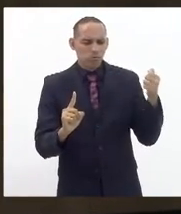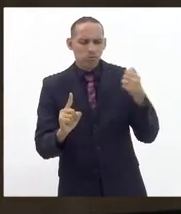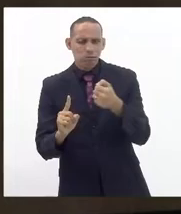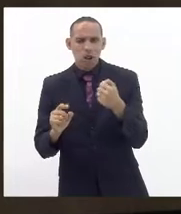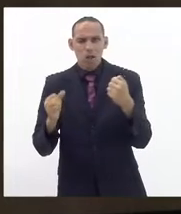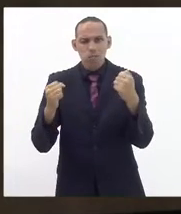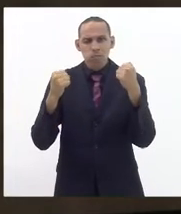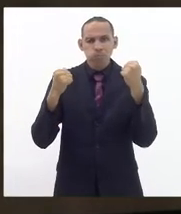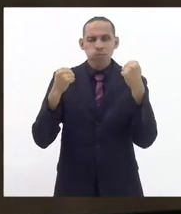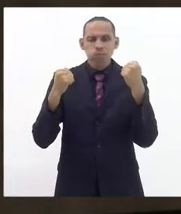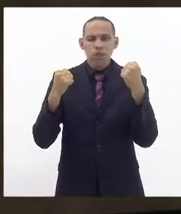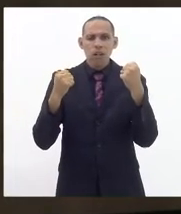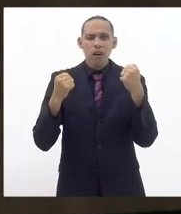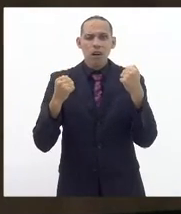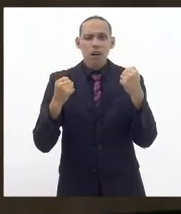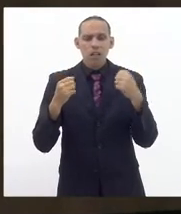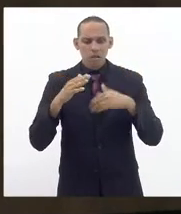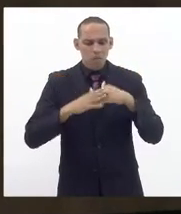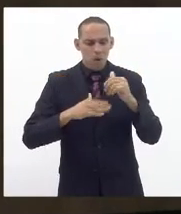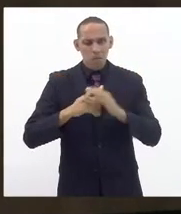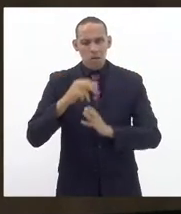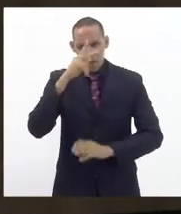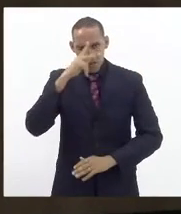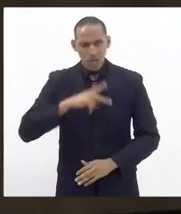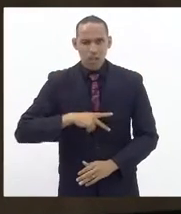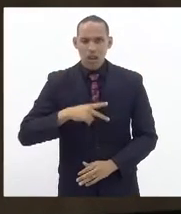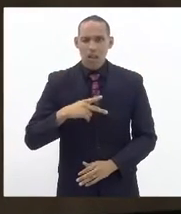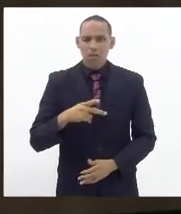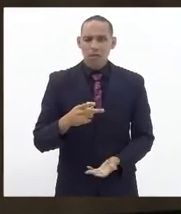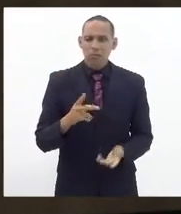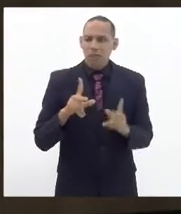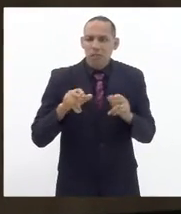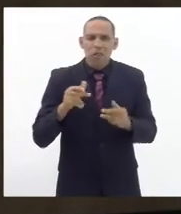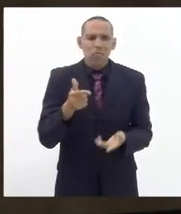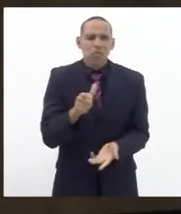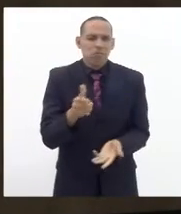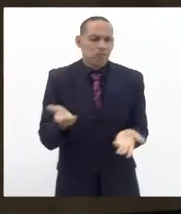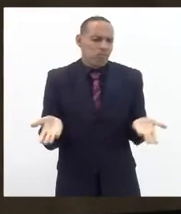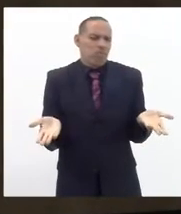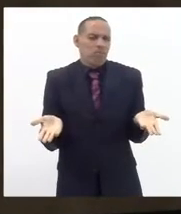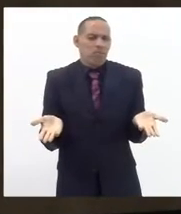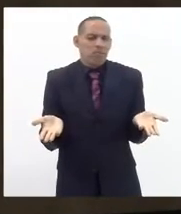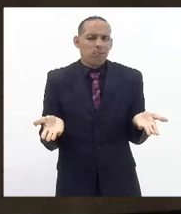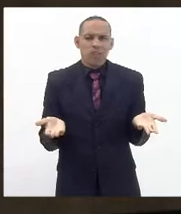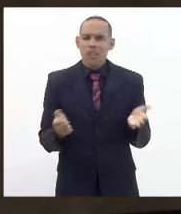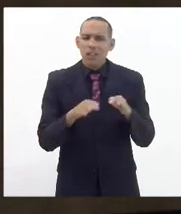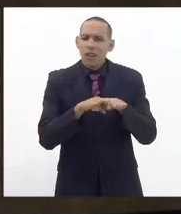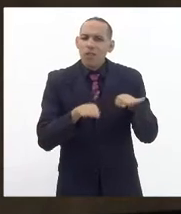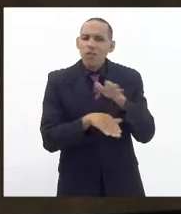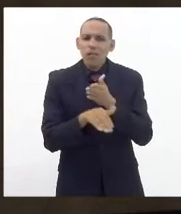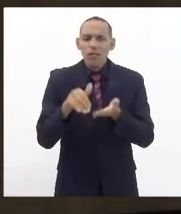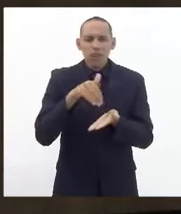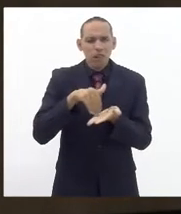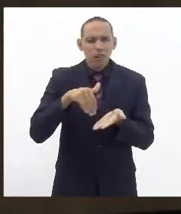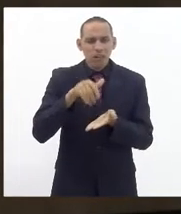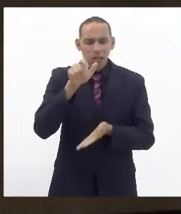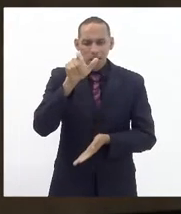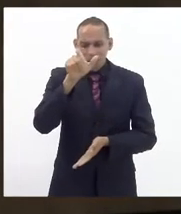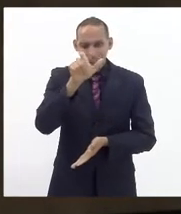poder fruto da sua capacidade pessoal. Ora, a subsecretária está